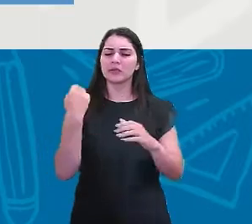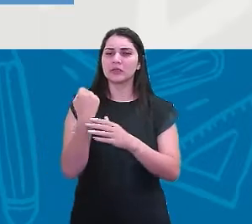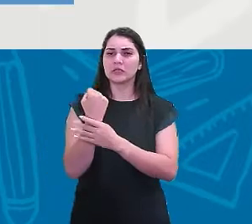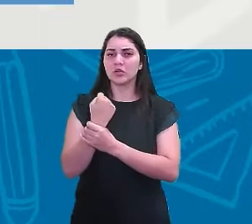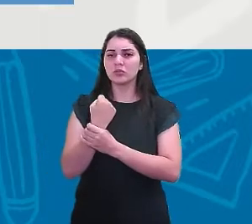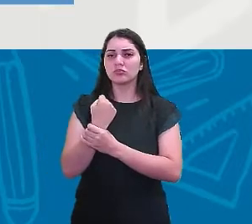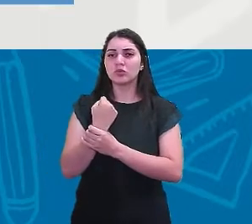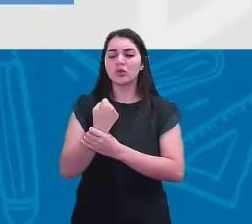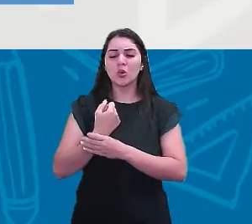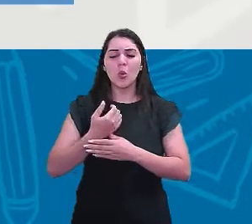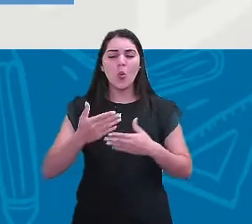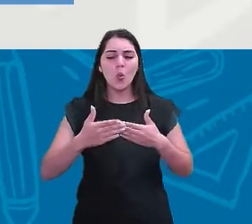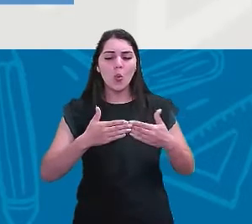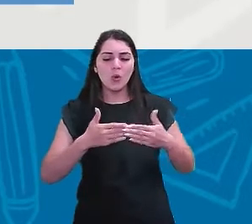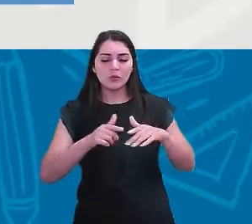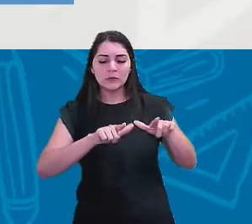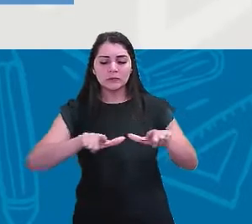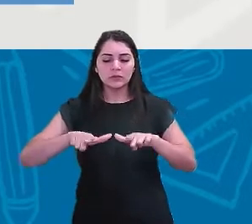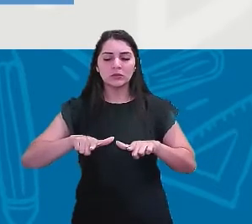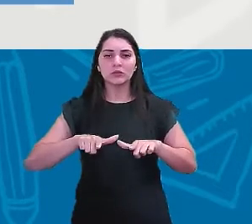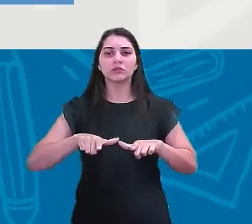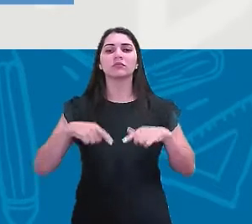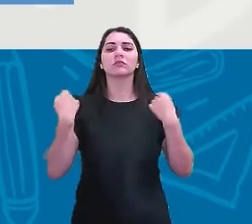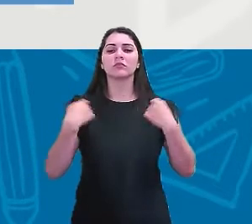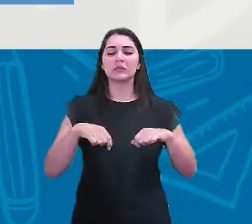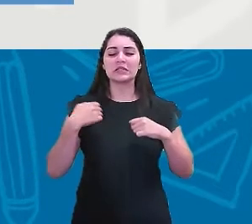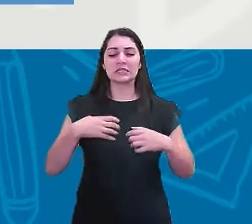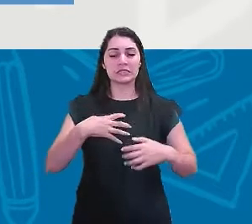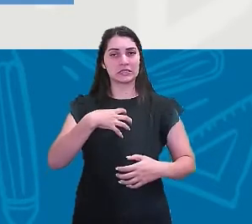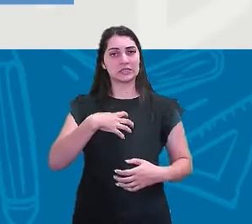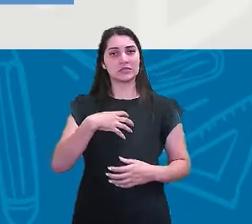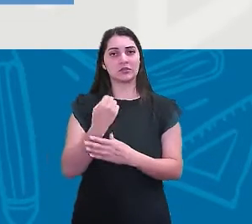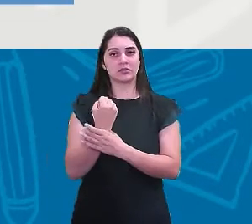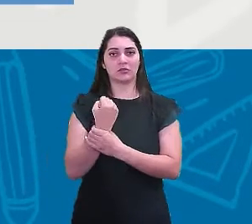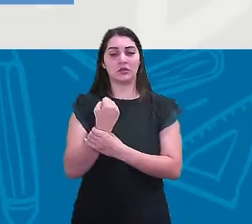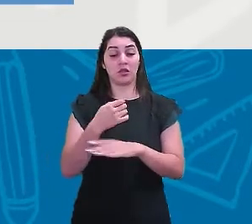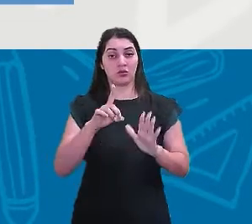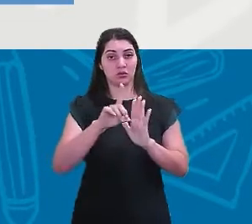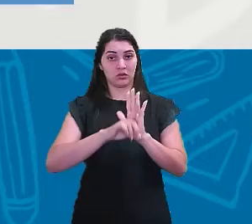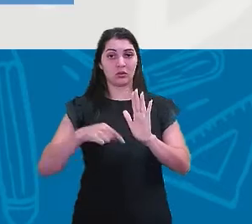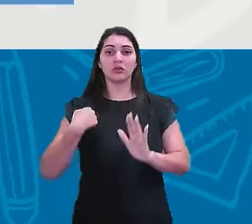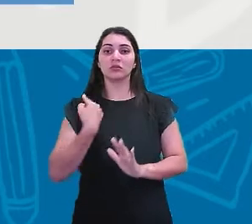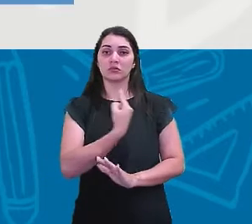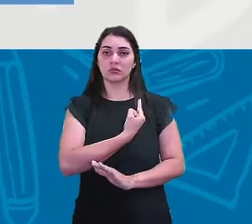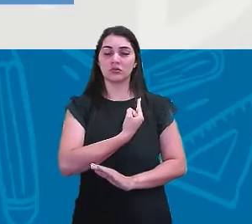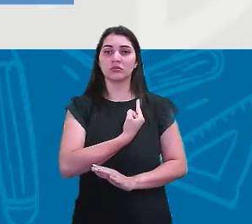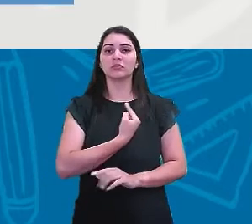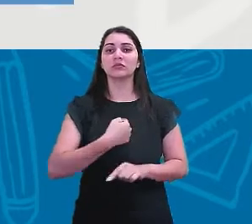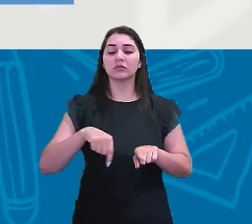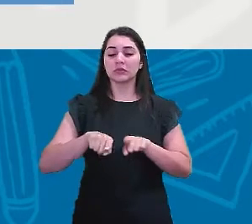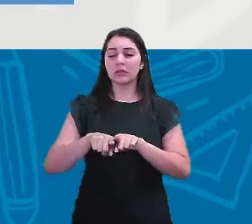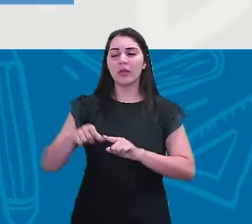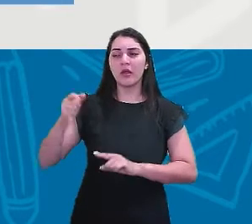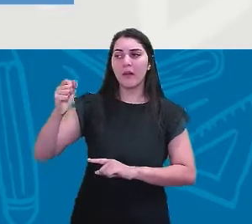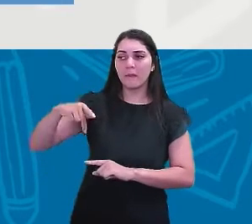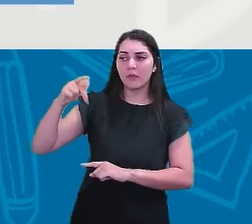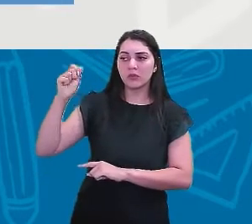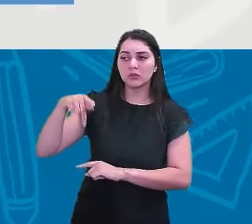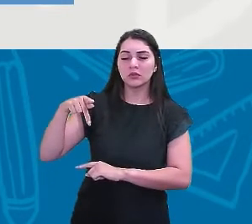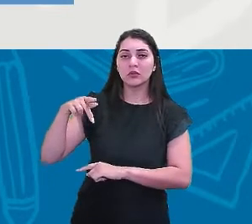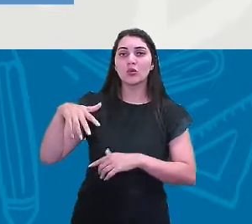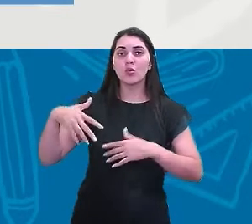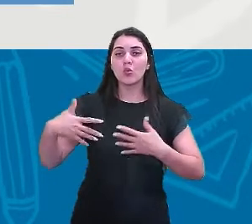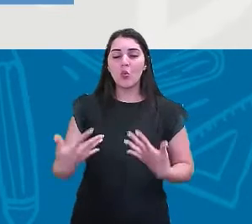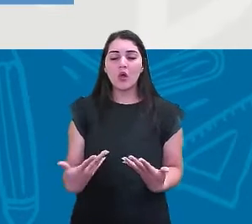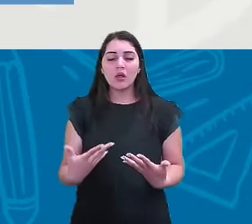onde formos. A gente tem que se sentir seguro, e é um direito nosso. A previdência social, ou seja,